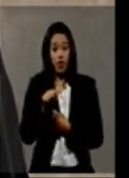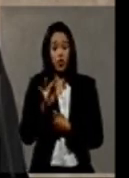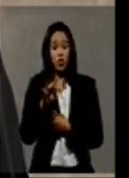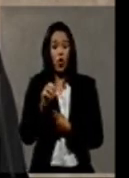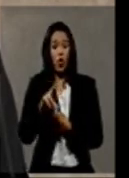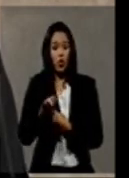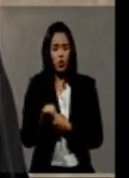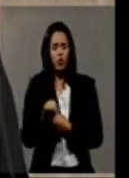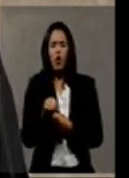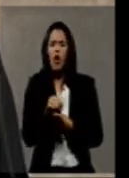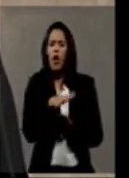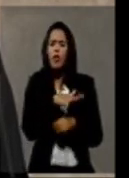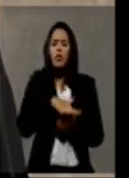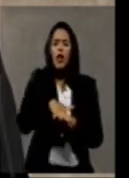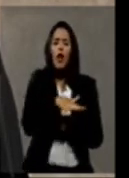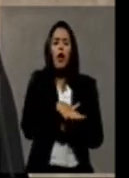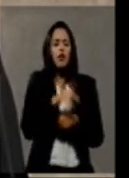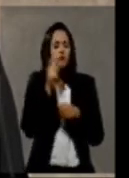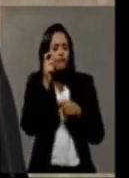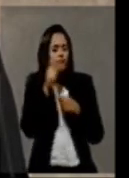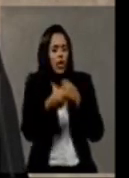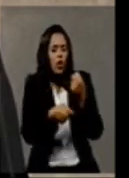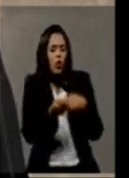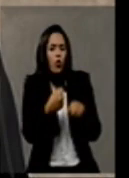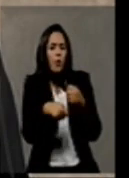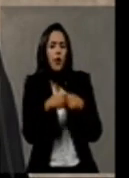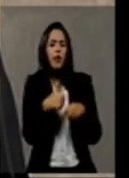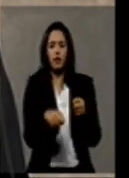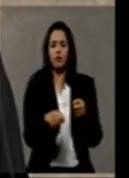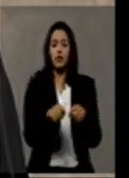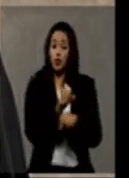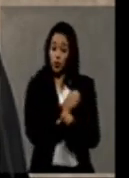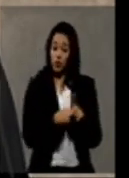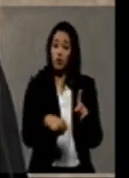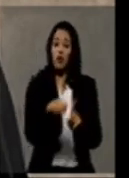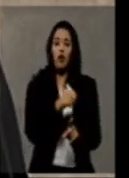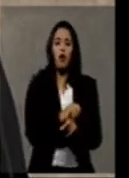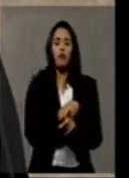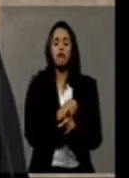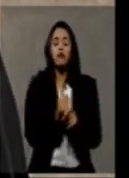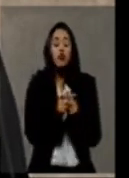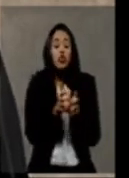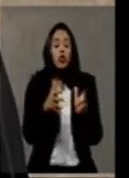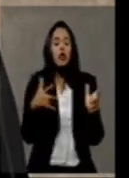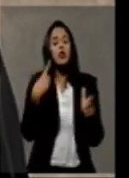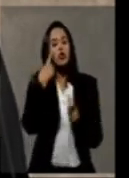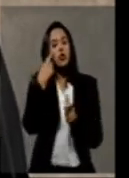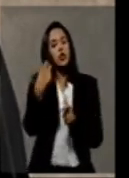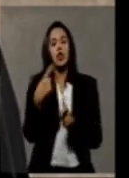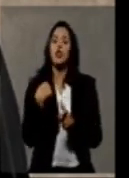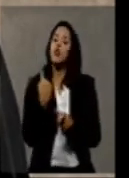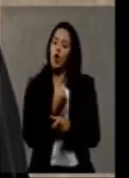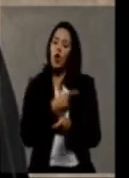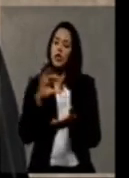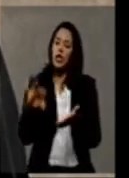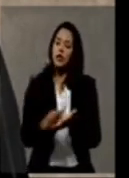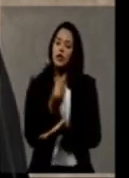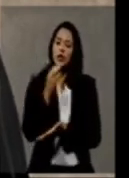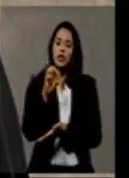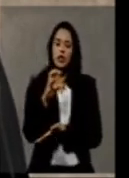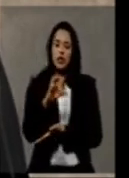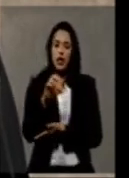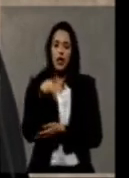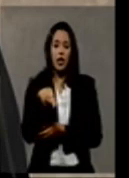sociais de alta complexidade grande impacto e repercussão que assinamos pelo cnj